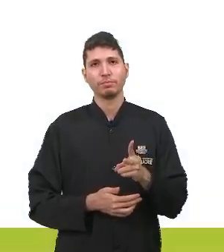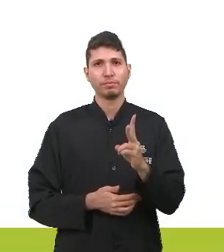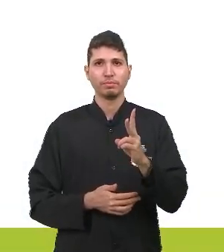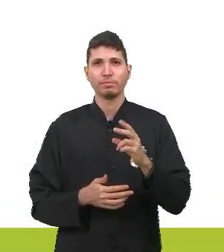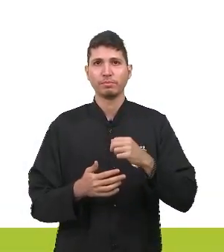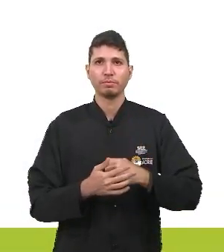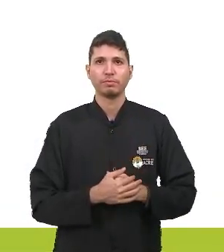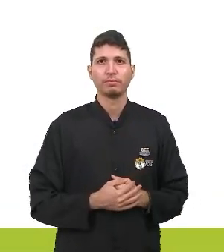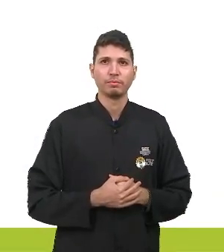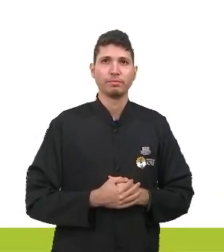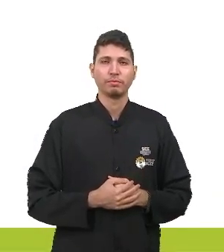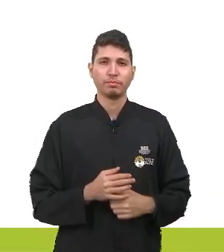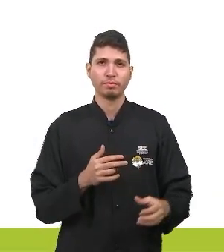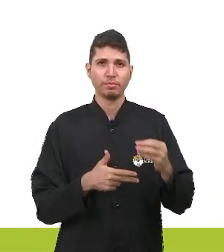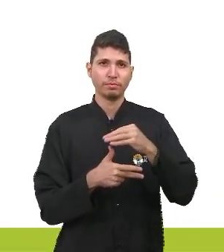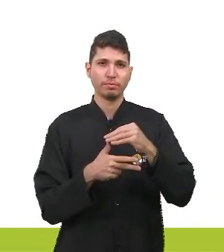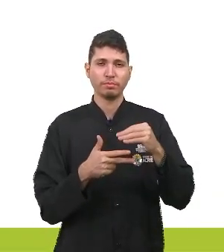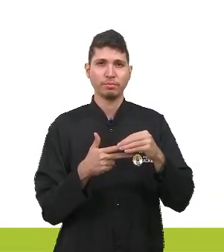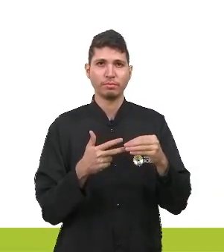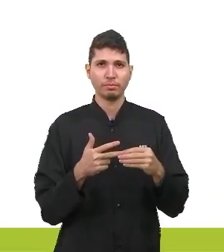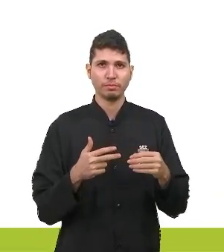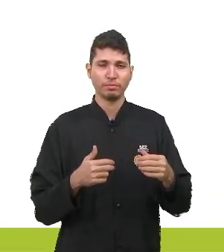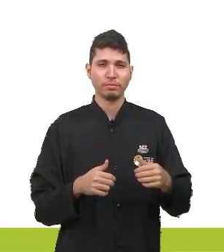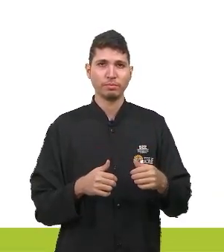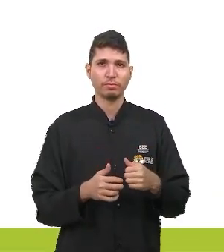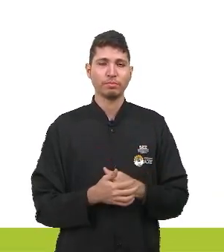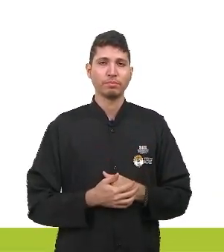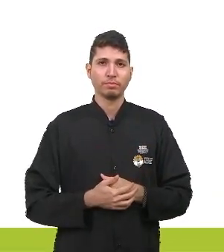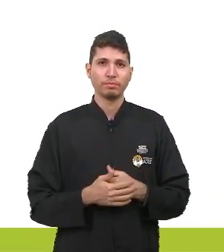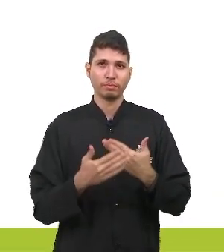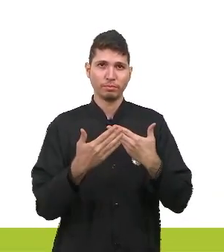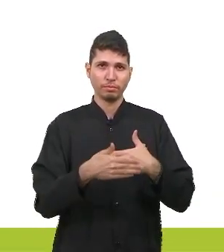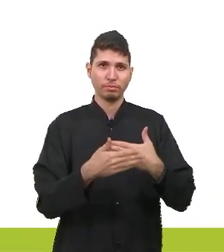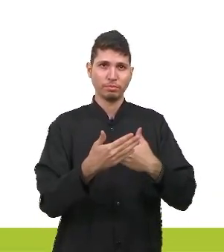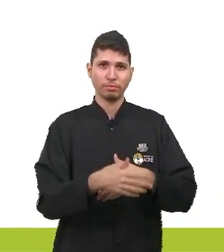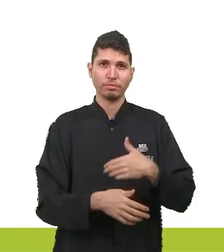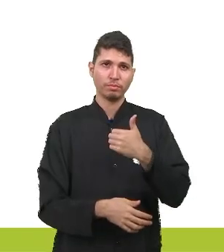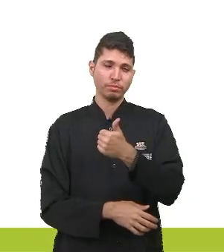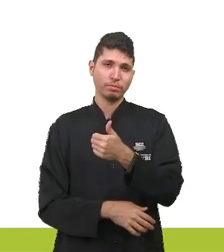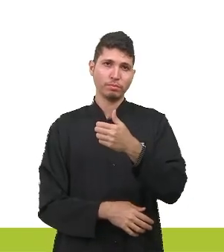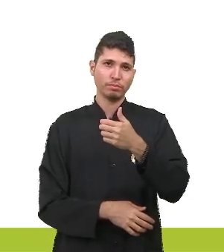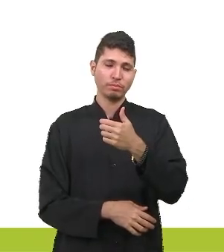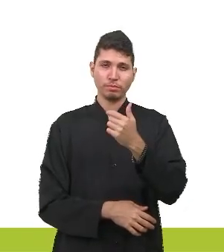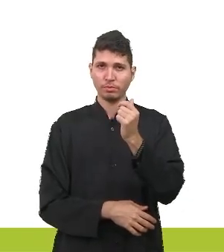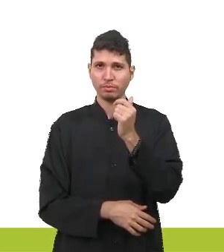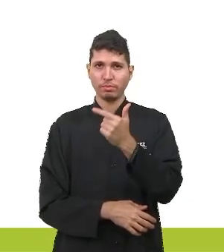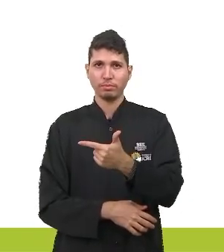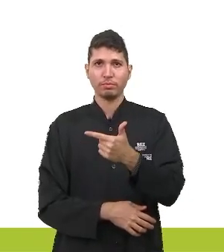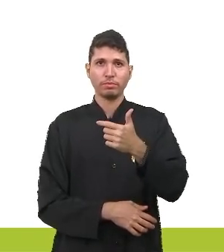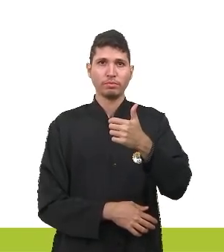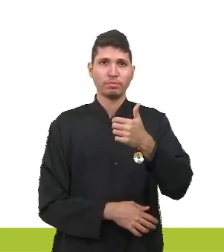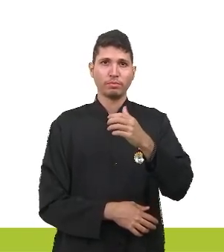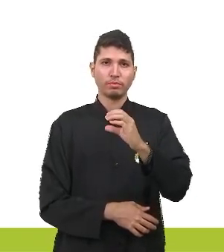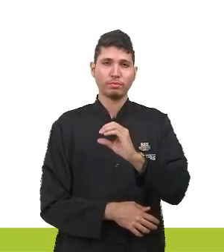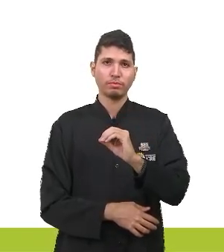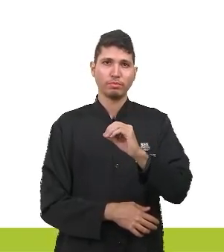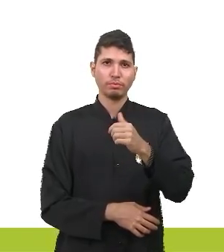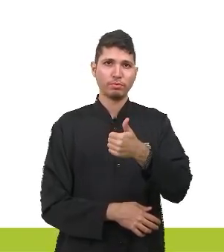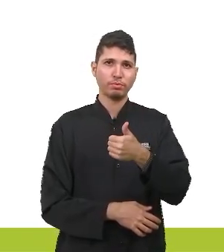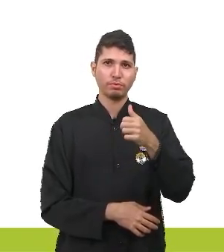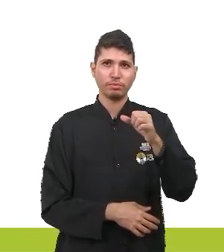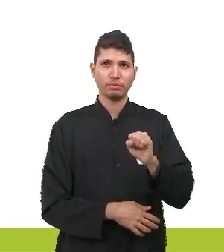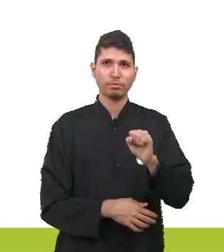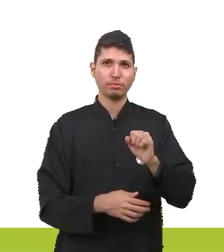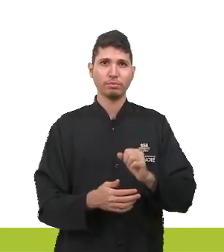Olha só, lá na prova Enem de 2018, questão 91, caderno amarelo,